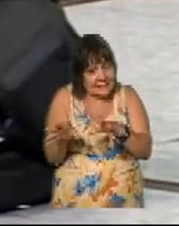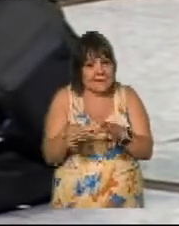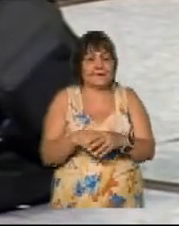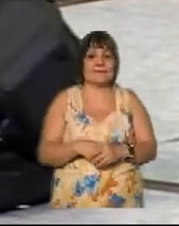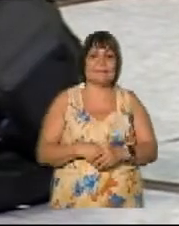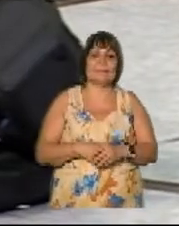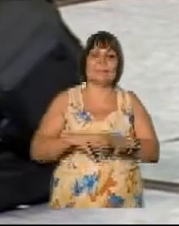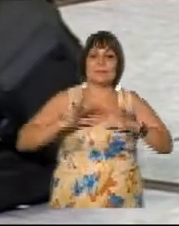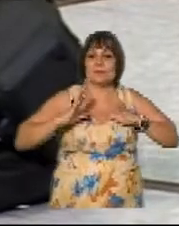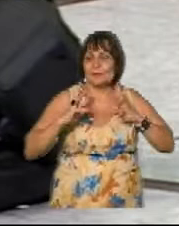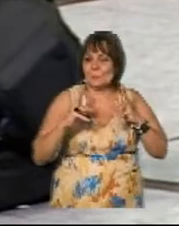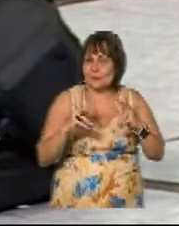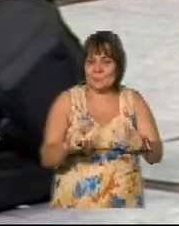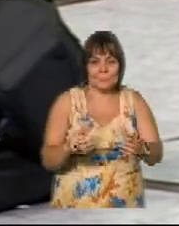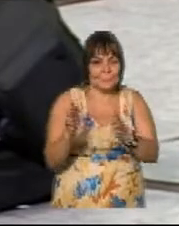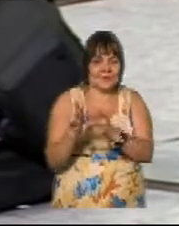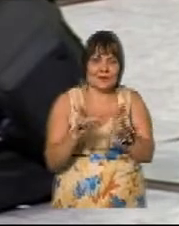vida, tudo eu aprendi com Jesus.